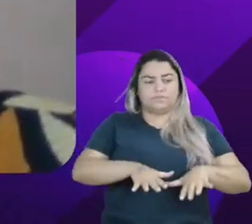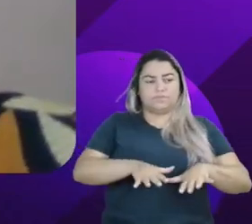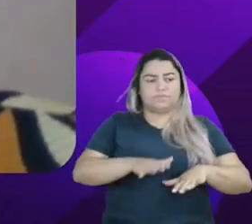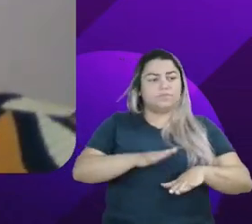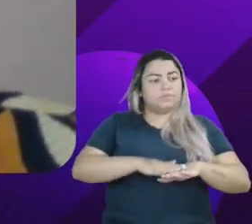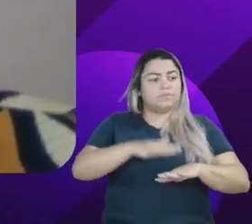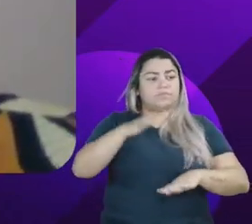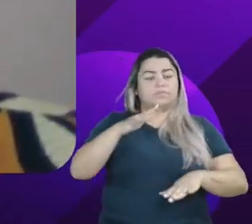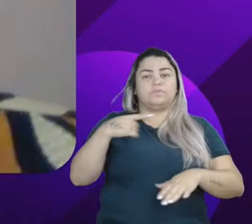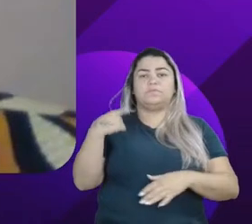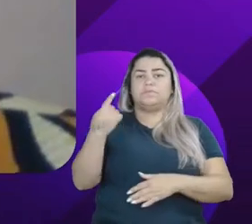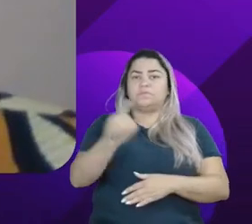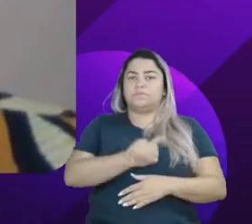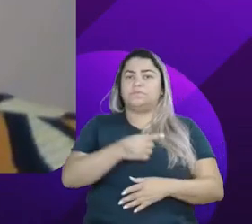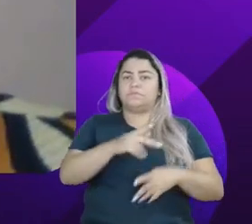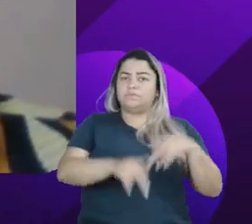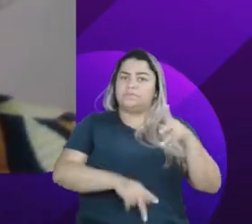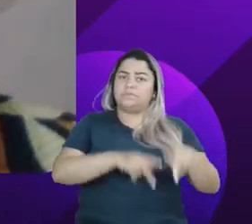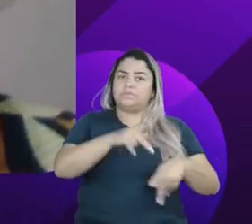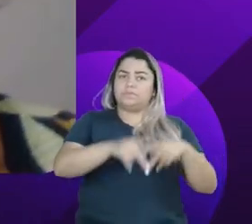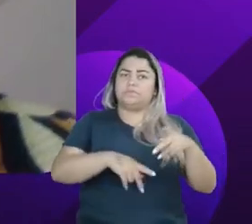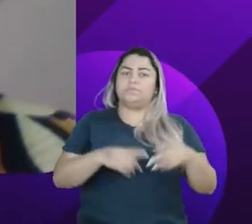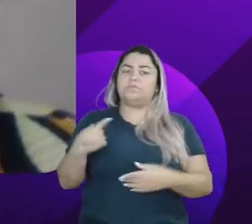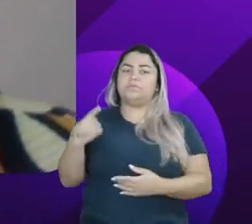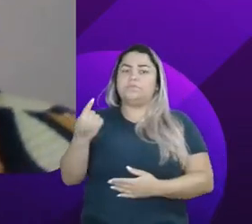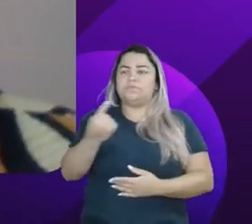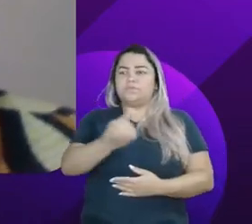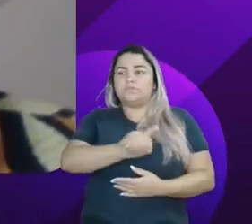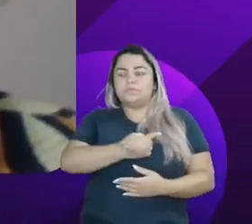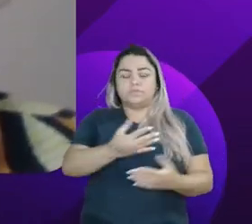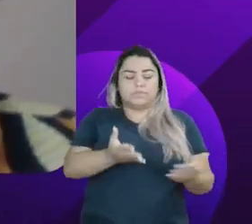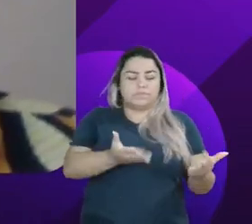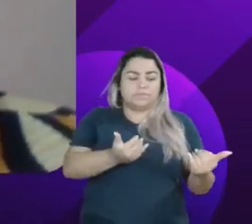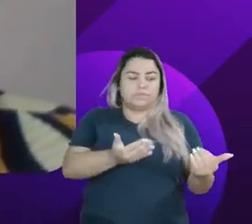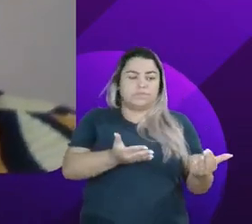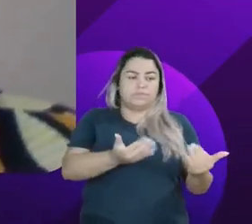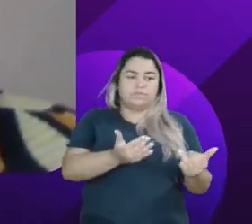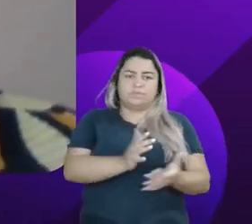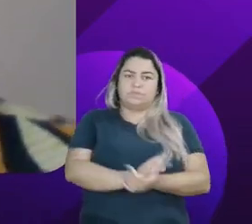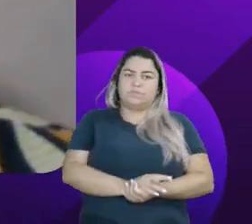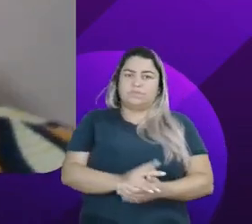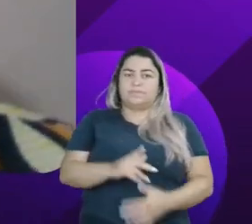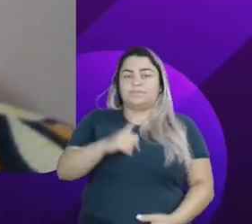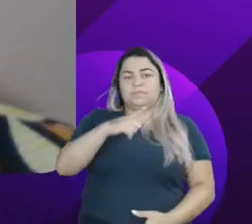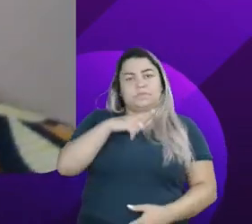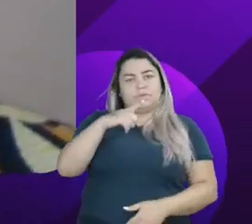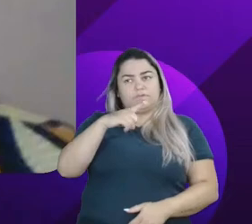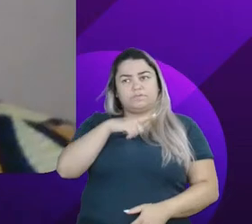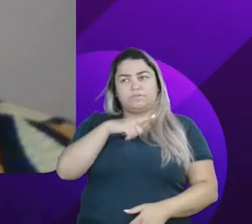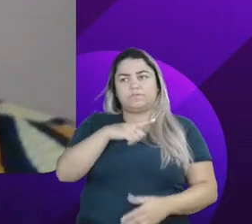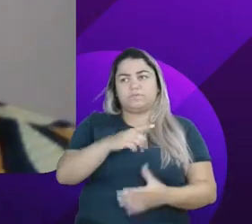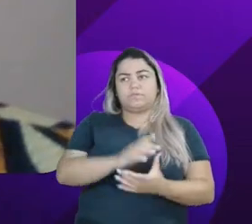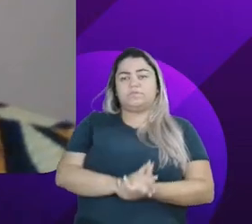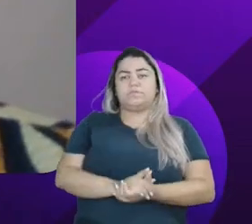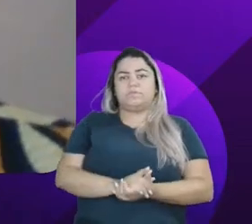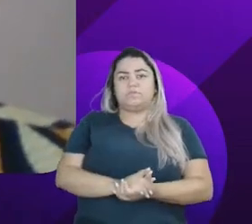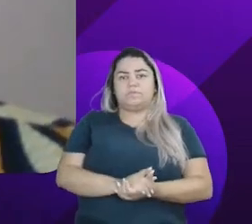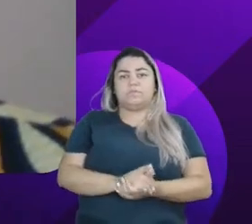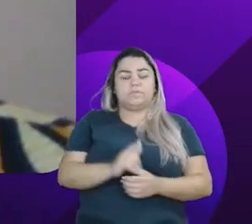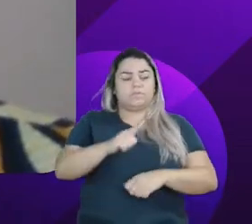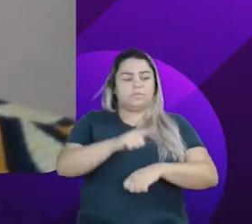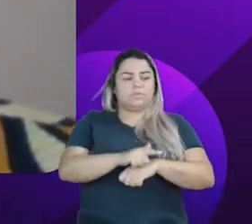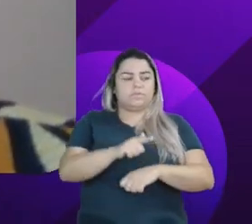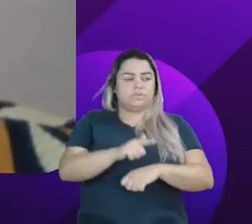mais da nossa população, da nossa juventude. A nossa juventude, ela tem, né, um